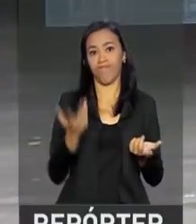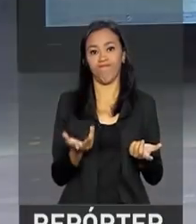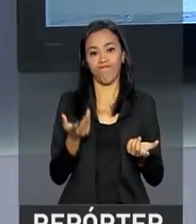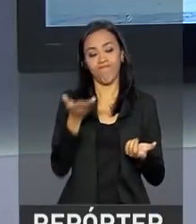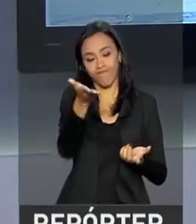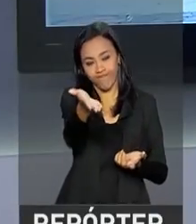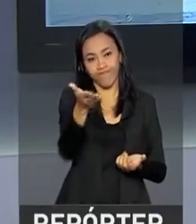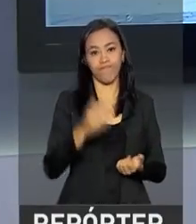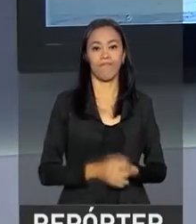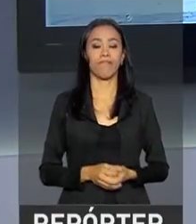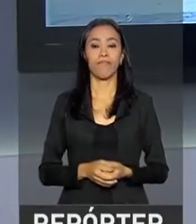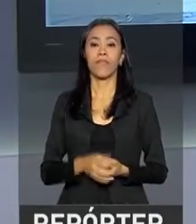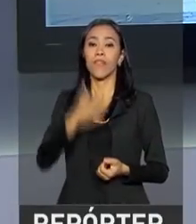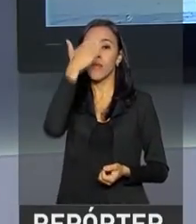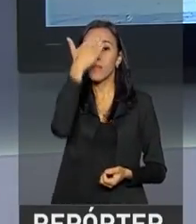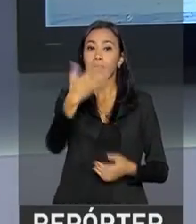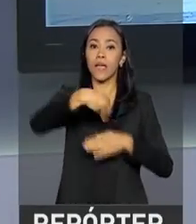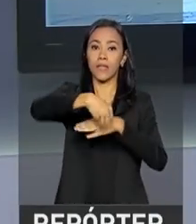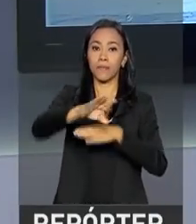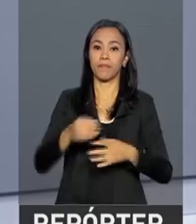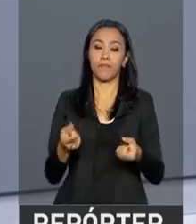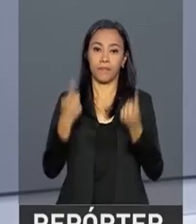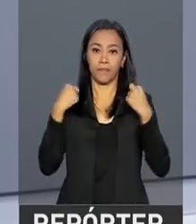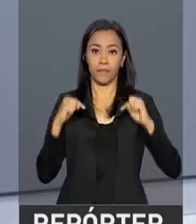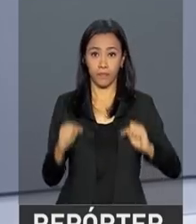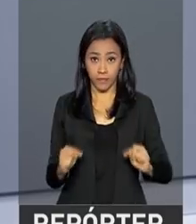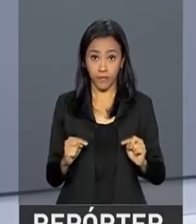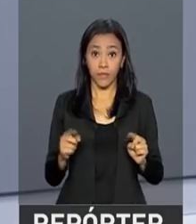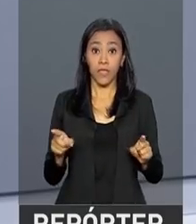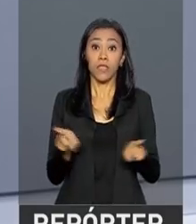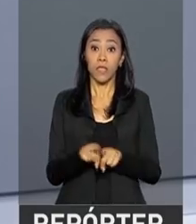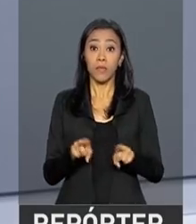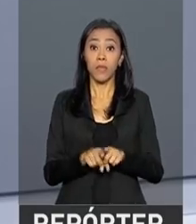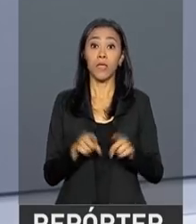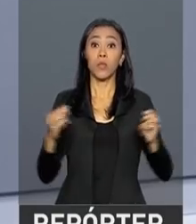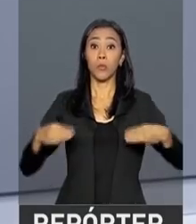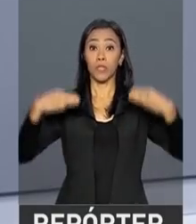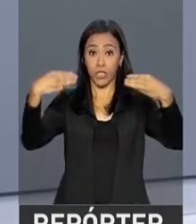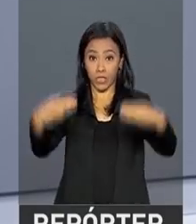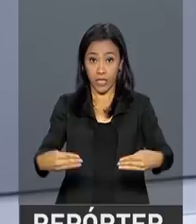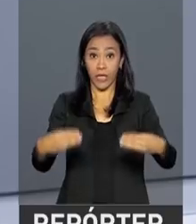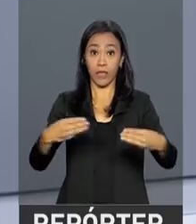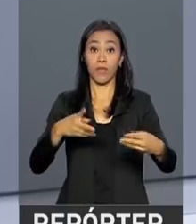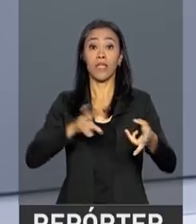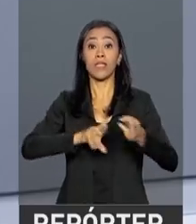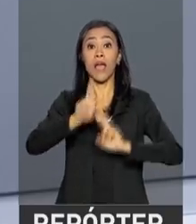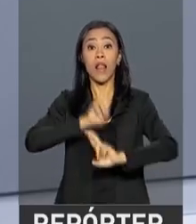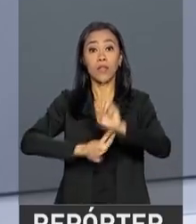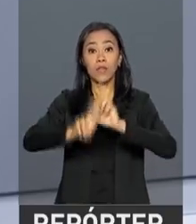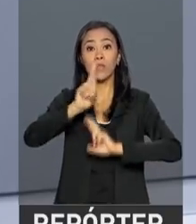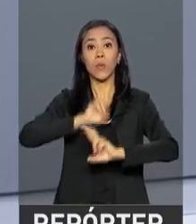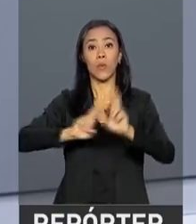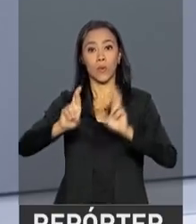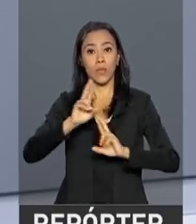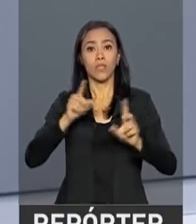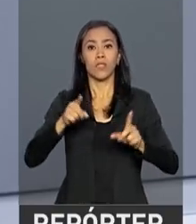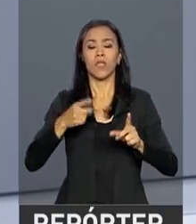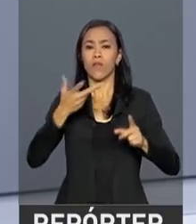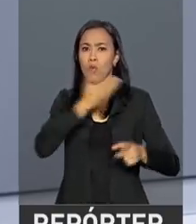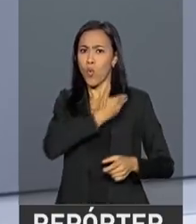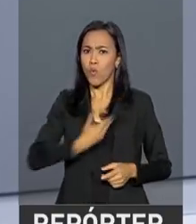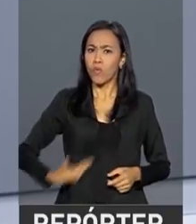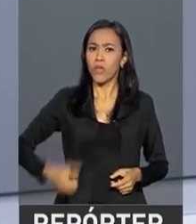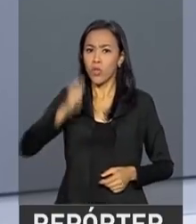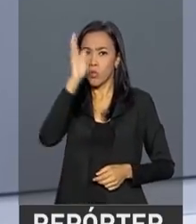você carol obrigada pelas informações da 3a em nota o ministério das relações exteriores informou que o governo brasileiro tomou conhecimento